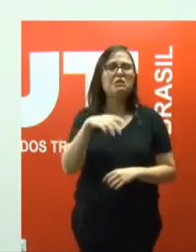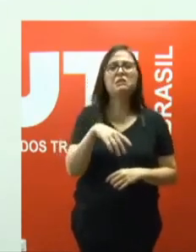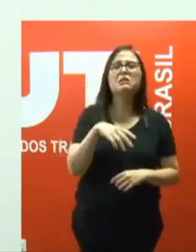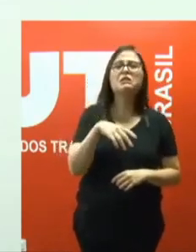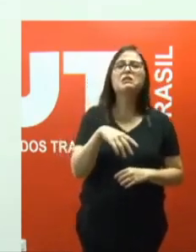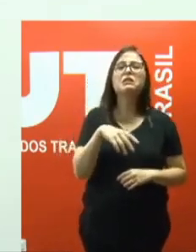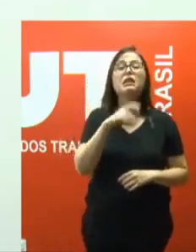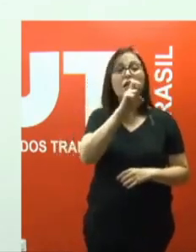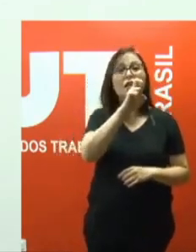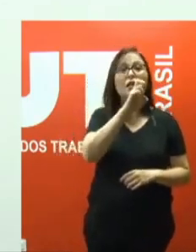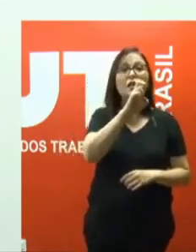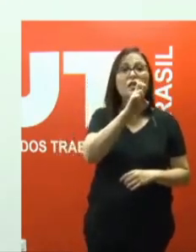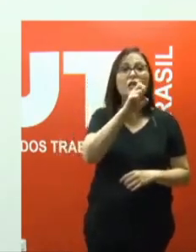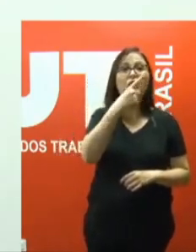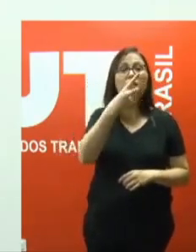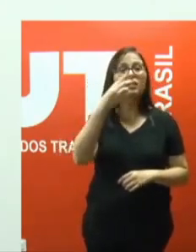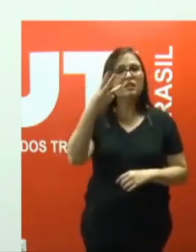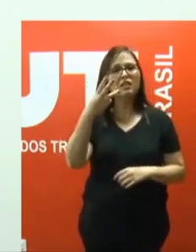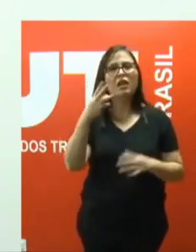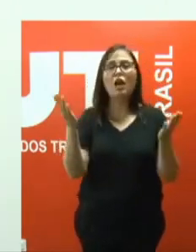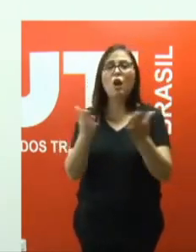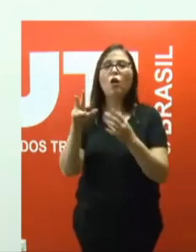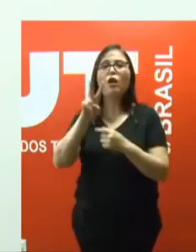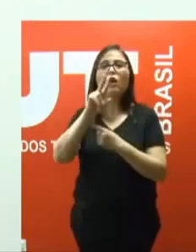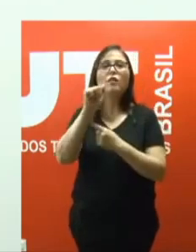Costa Neto agora tem 78 deputados.